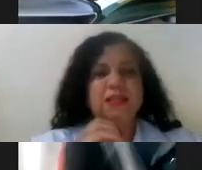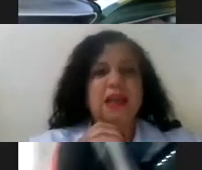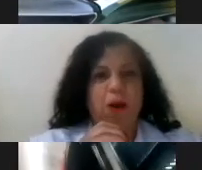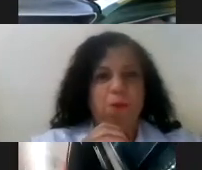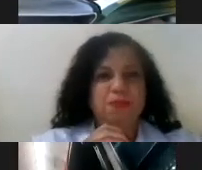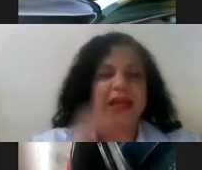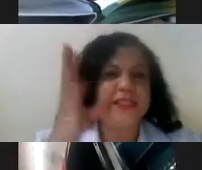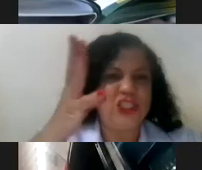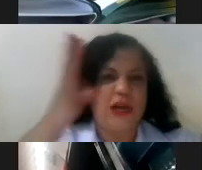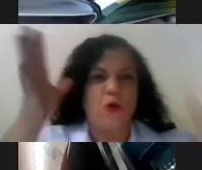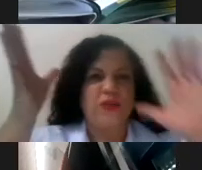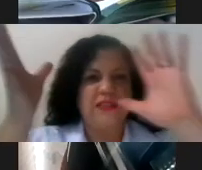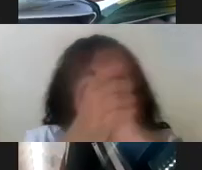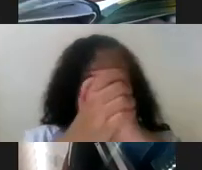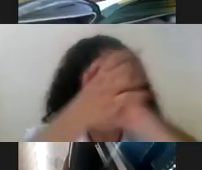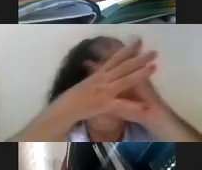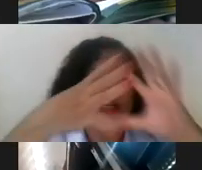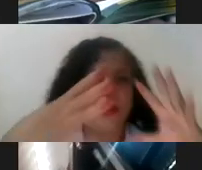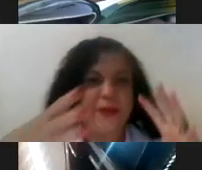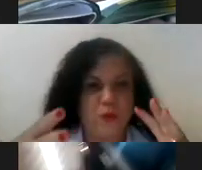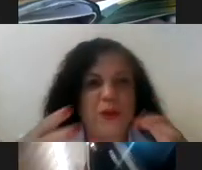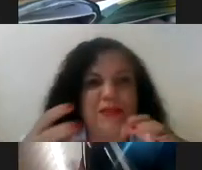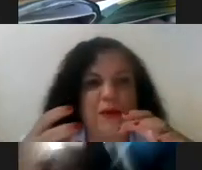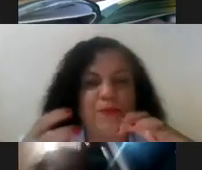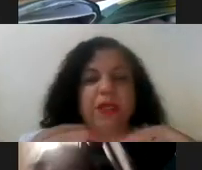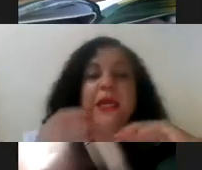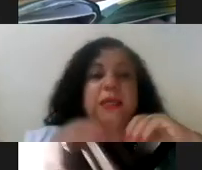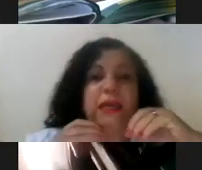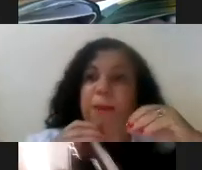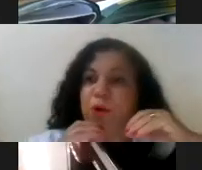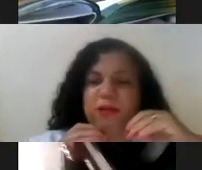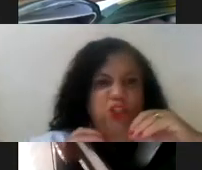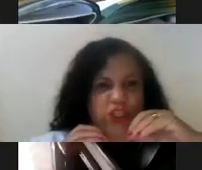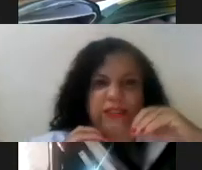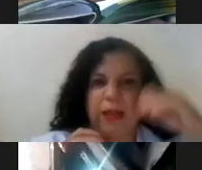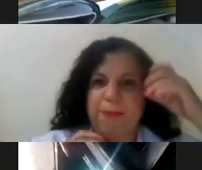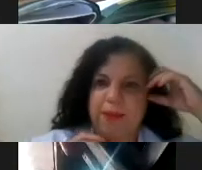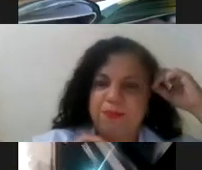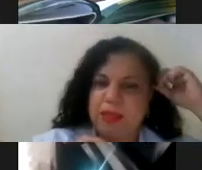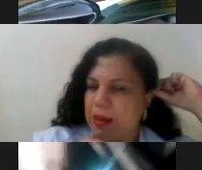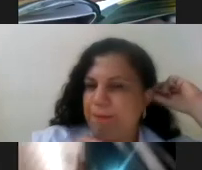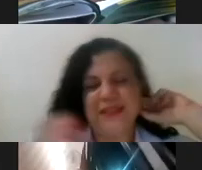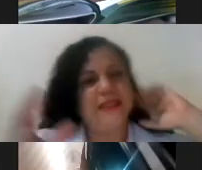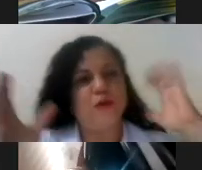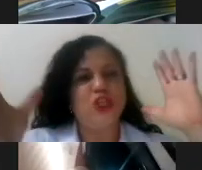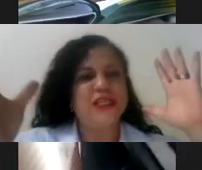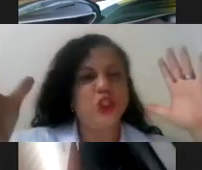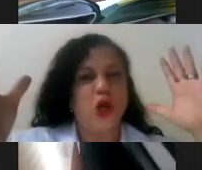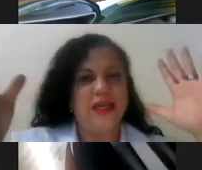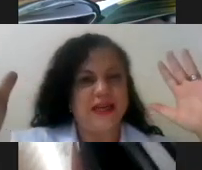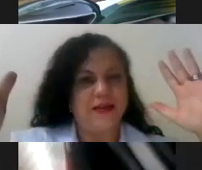Pressão arterial. Existe a contração e o relaxamento do coração. O que é importante a gente saber?